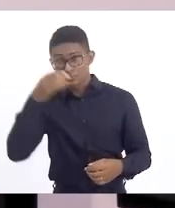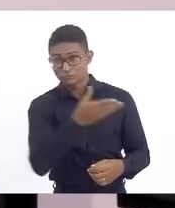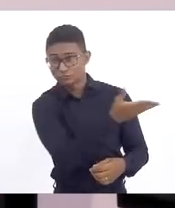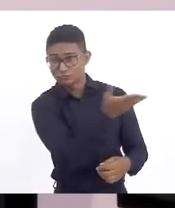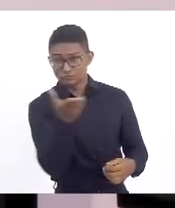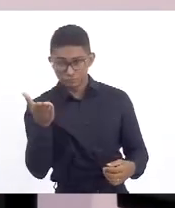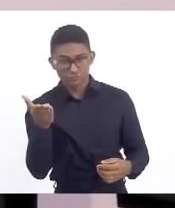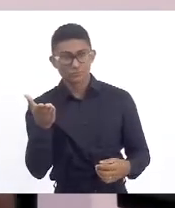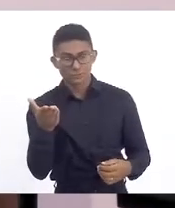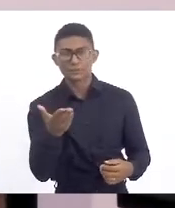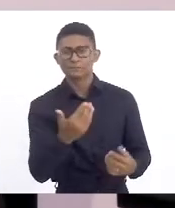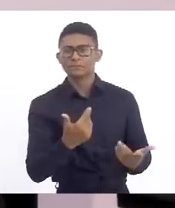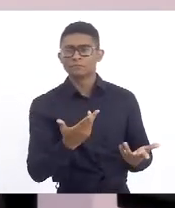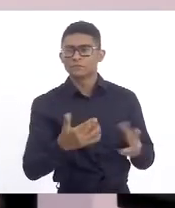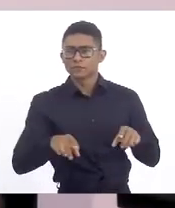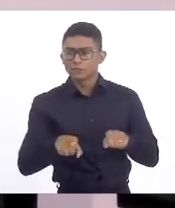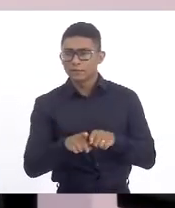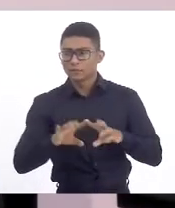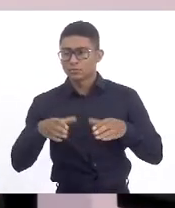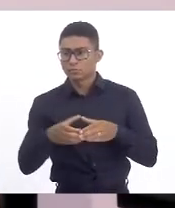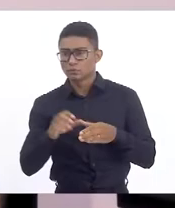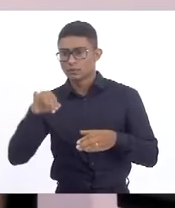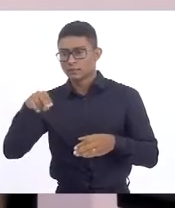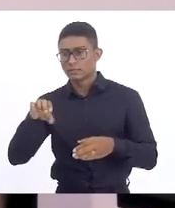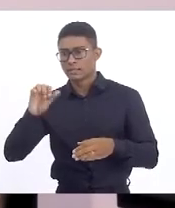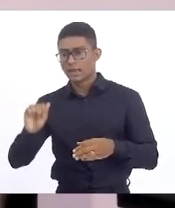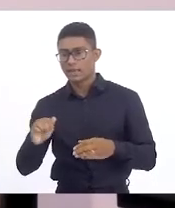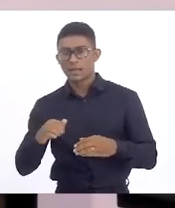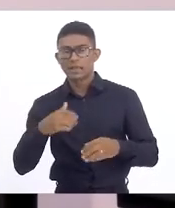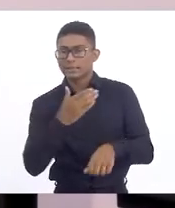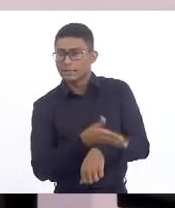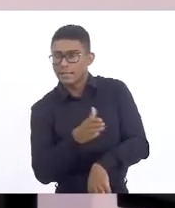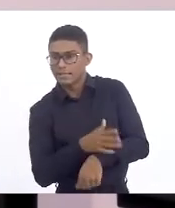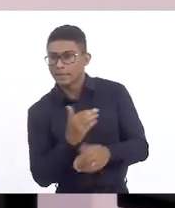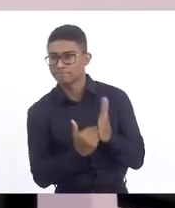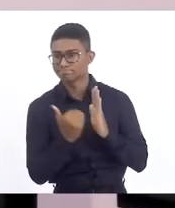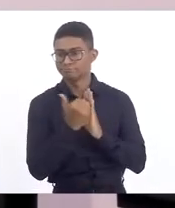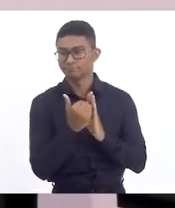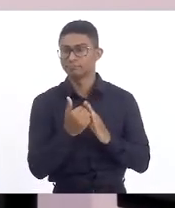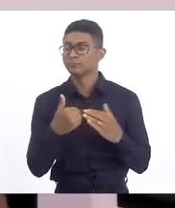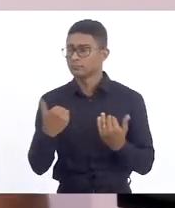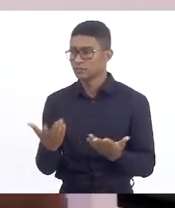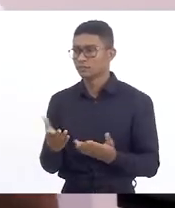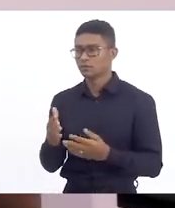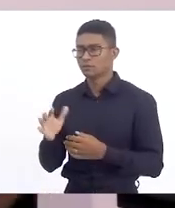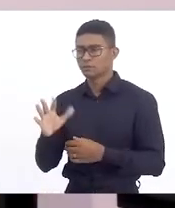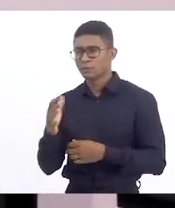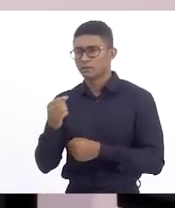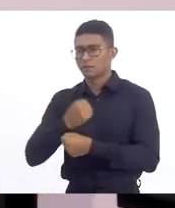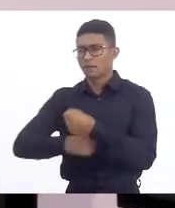fazer um melhor treinamento, capacitação e fiscalização. Então, há 2 anos atrás foi criado esse grupo de trabalho...